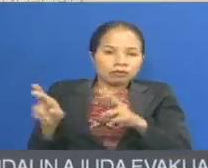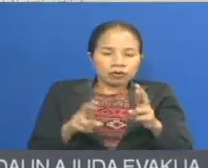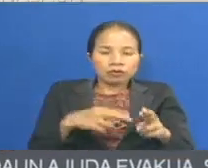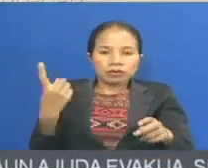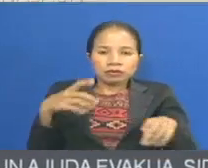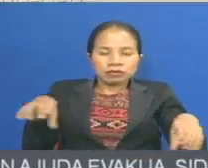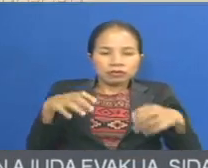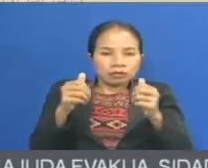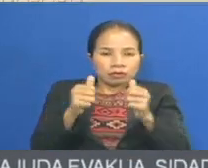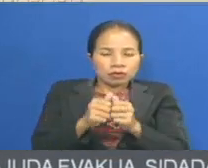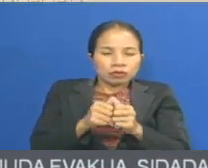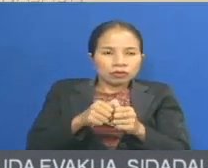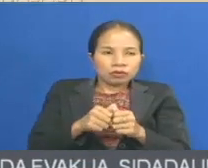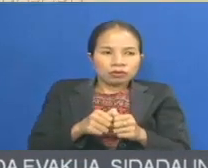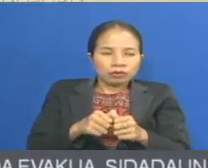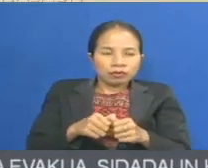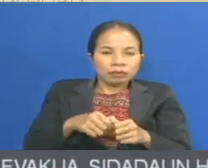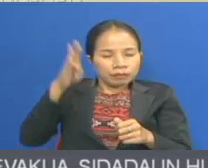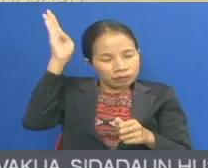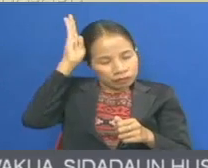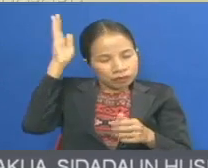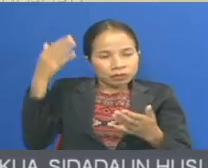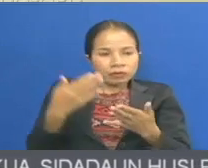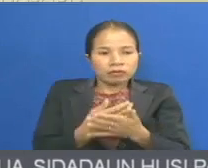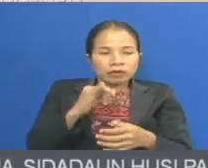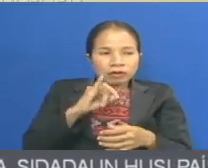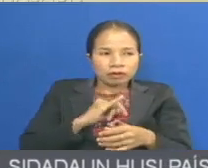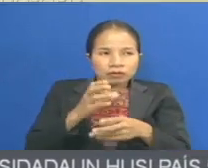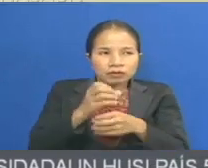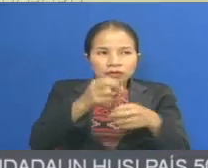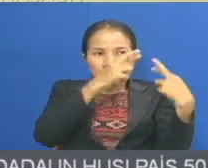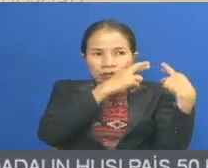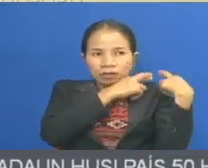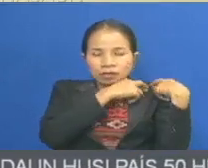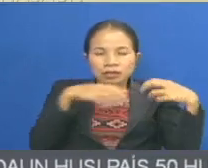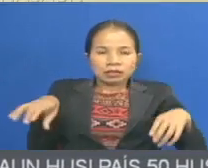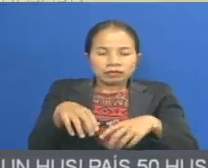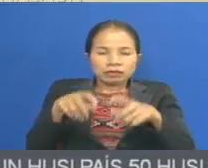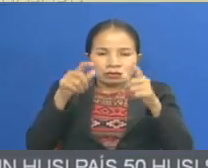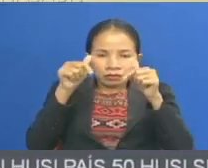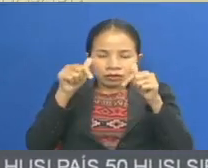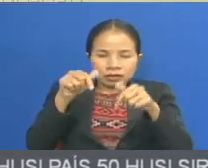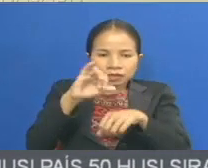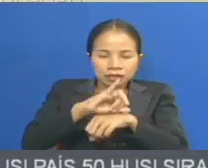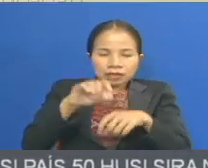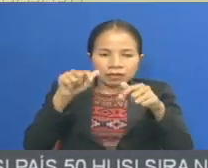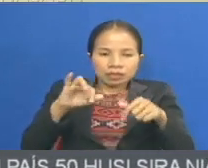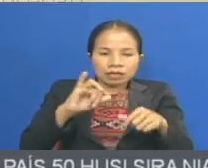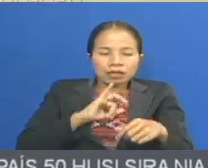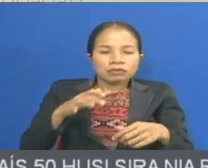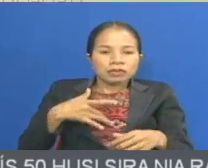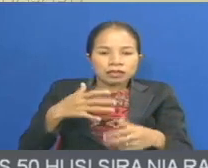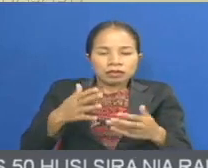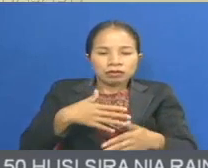Bispo Fong. Na unidade irmã ainda, nebe agora a vacina clássica do Bispo e a Diocese ali. Hau sente